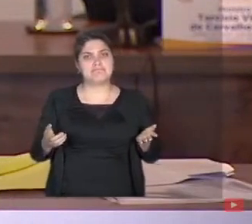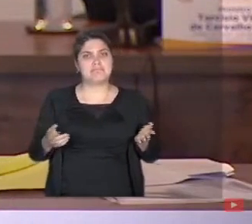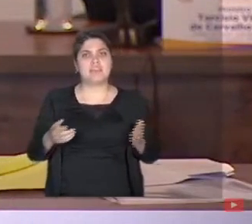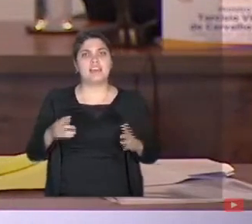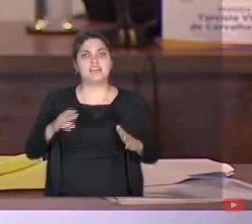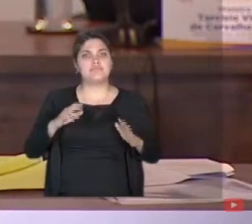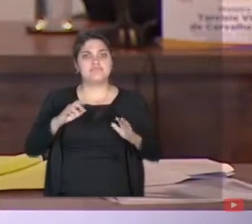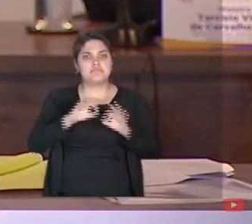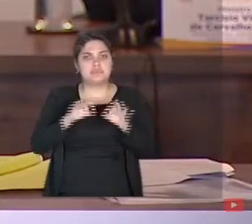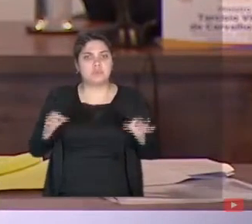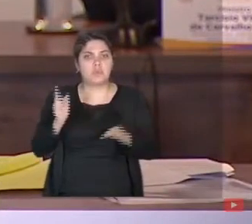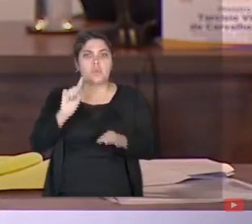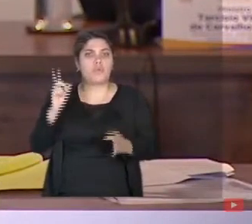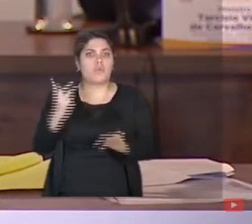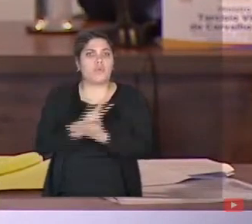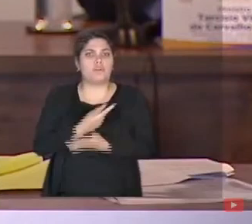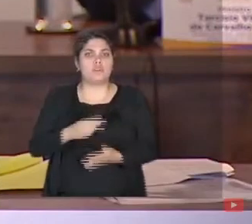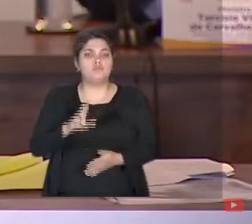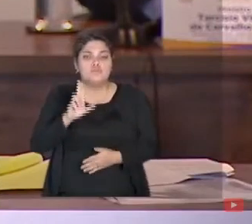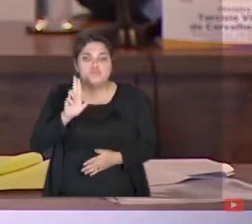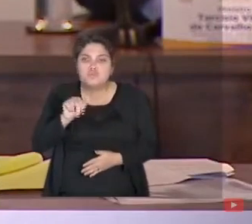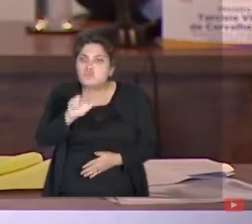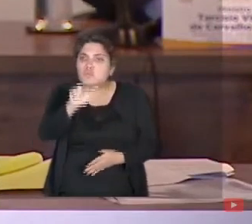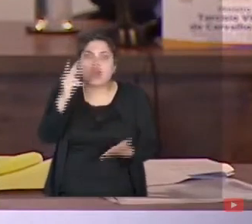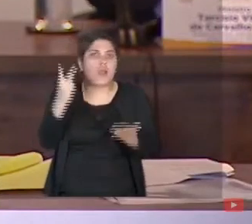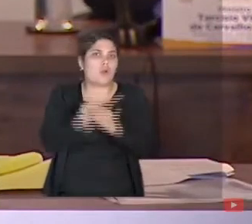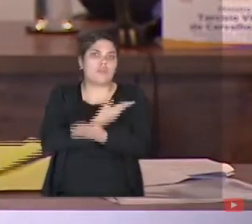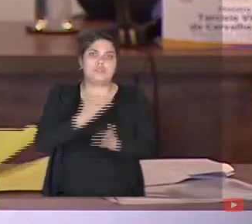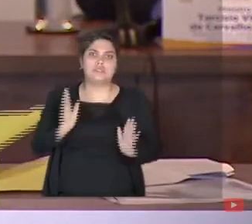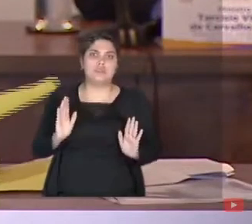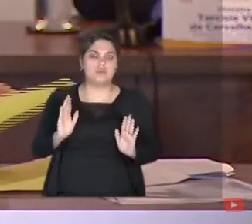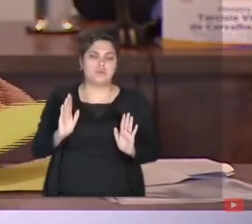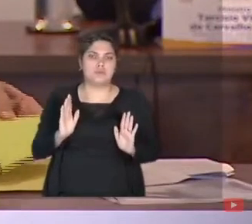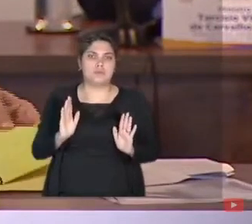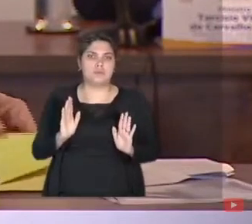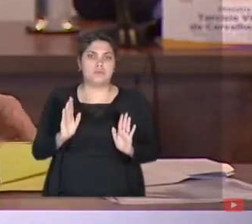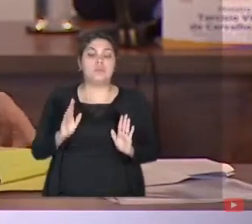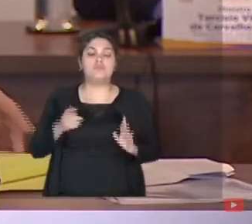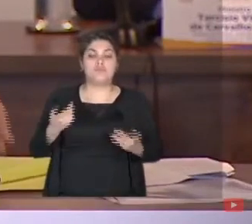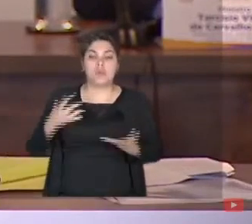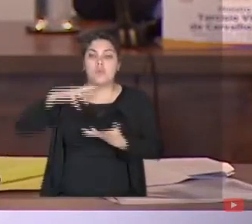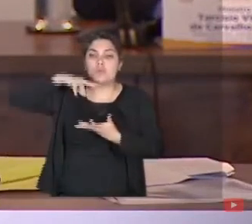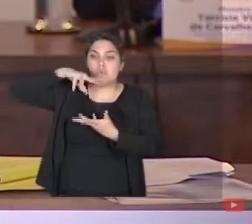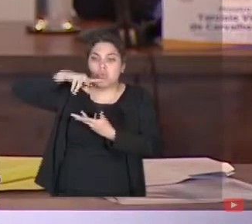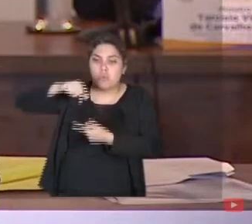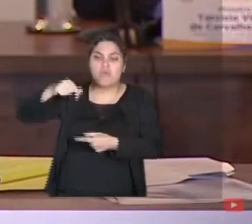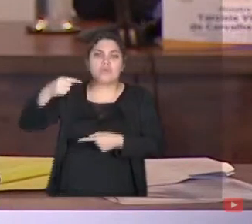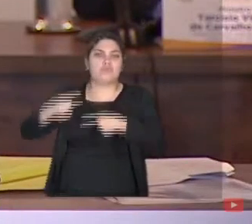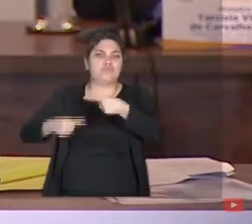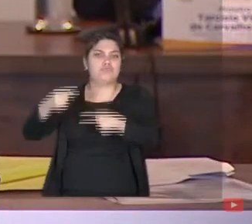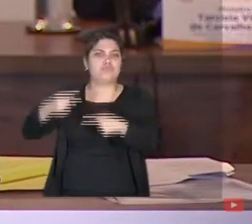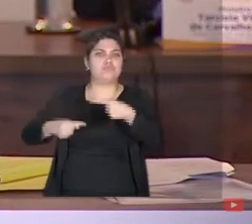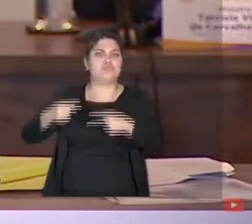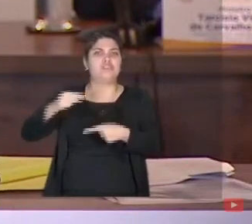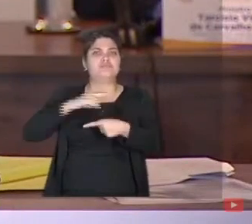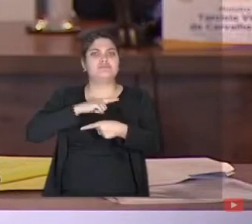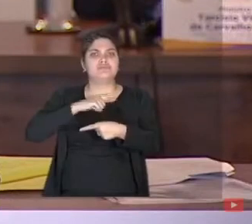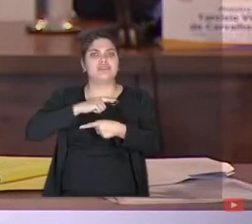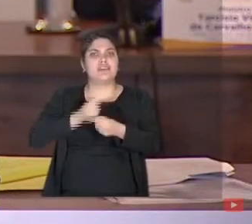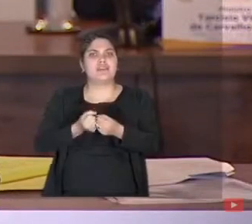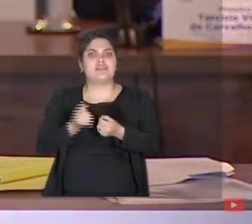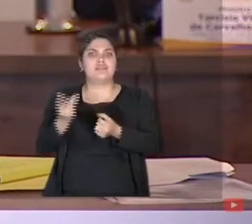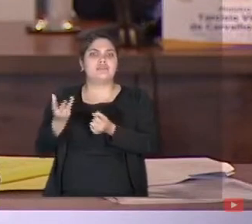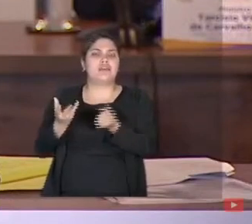não acontece. Nunca aconteceu. Portanto, o mundo político tem uma quantidade